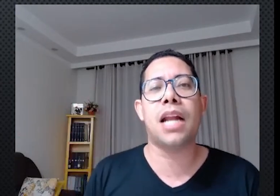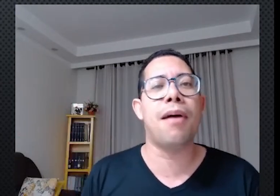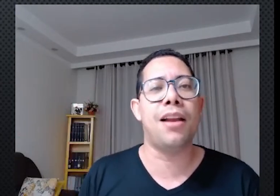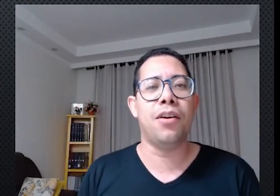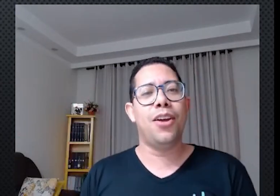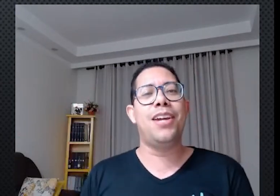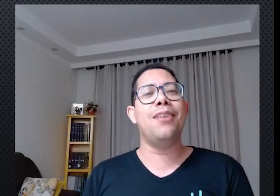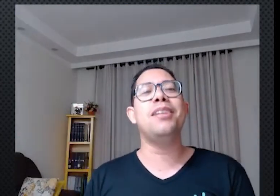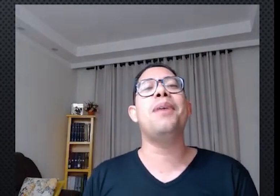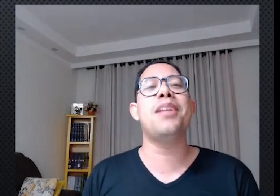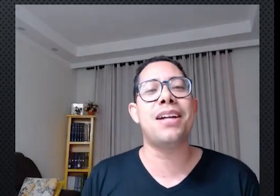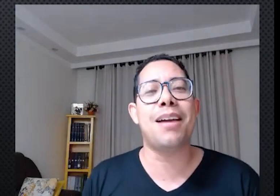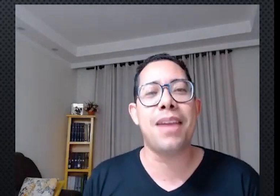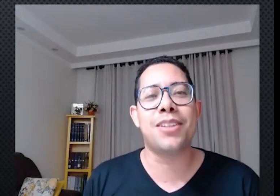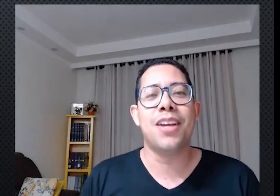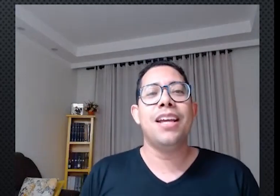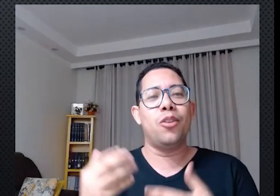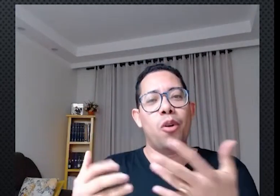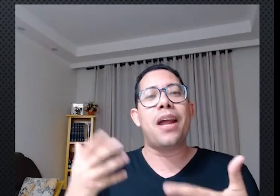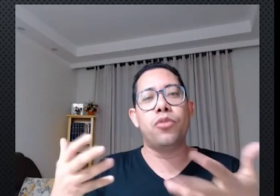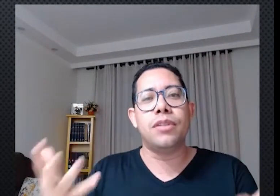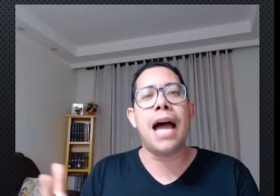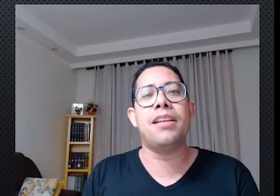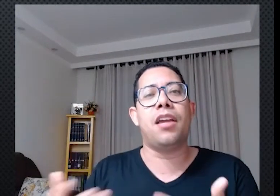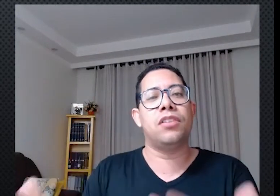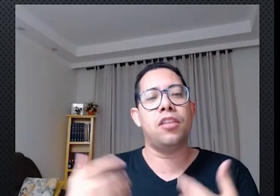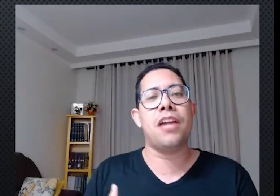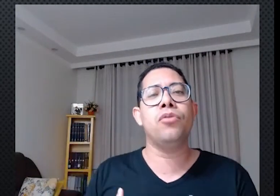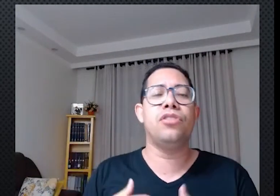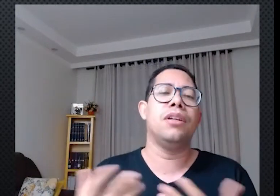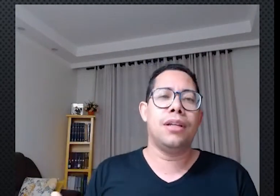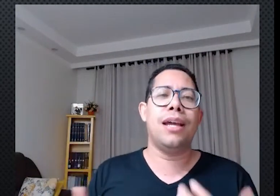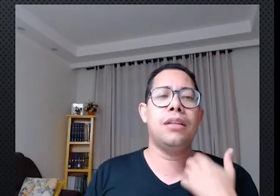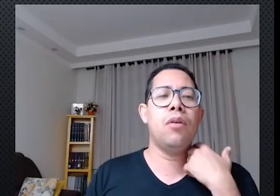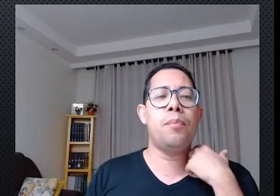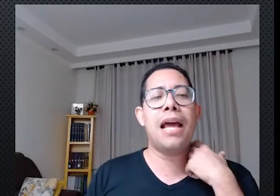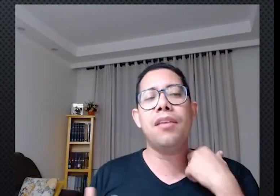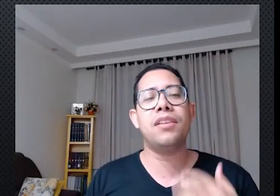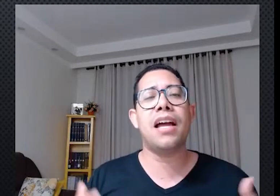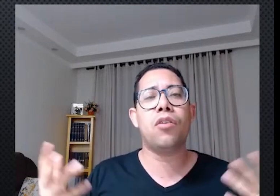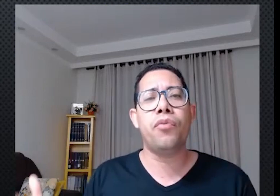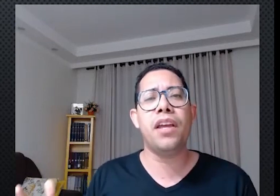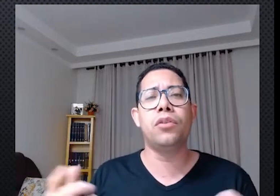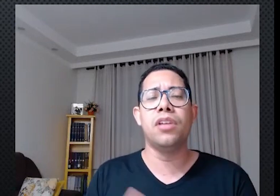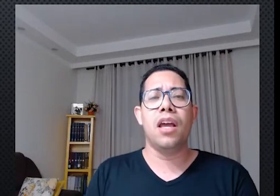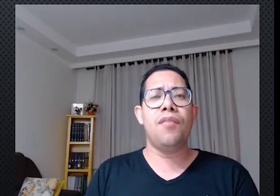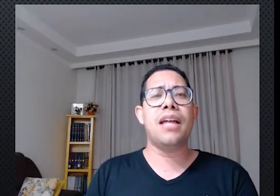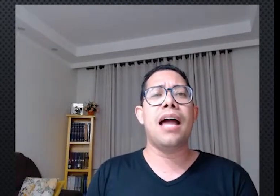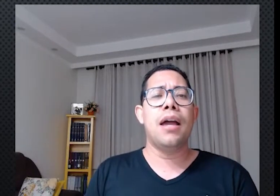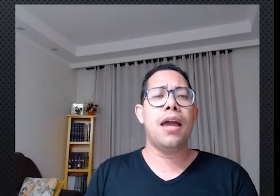mais trabalho. Eu criei um departamento e eu tô para ajudar, mas é que vocês me ajudem. Né? Então, para evitar